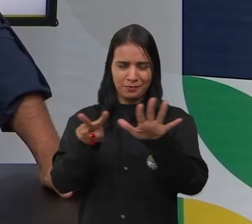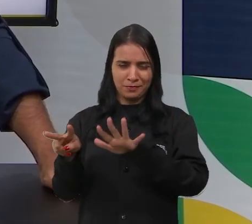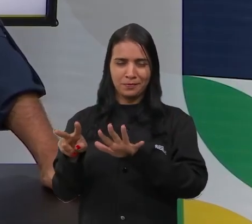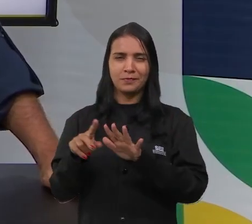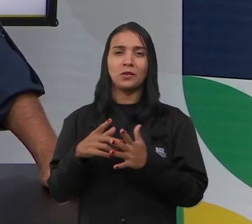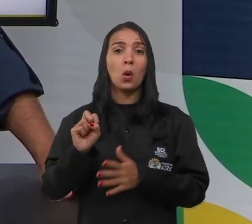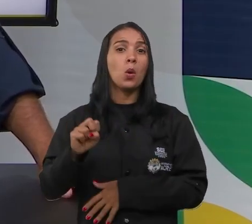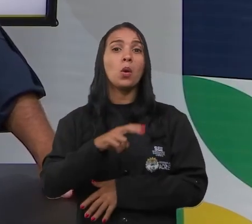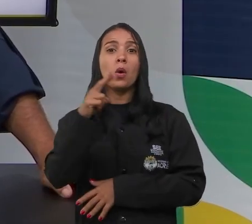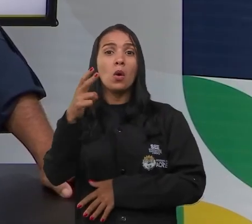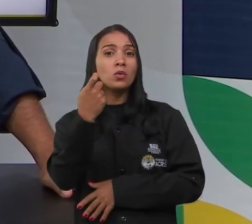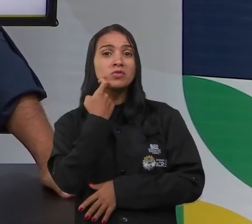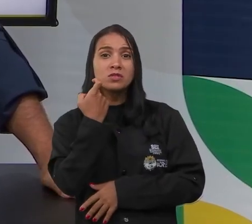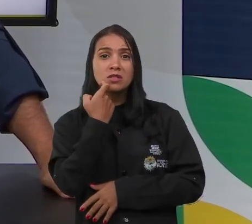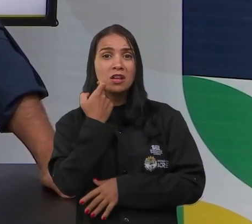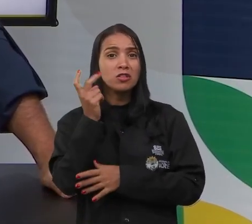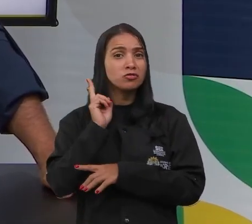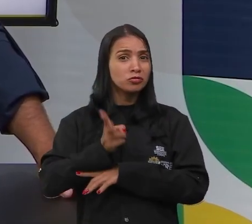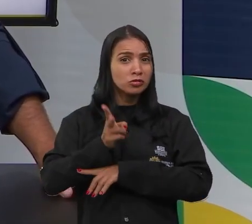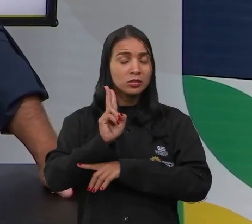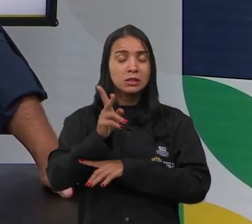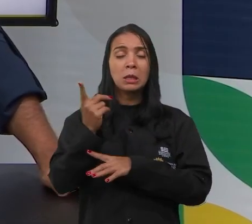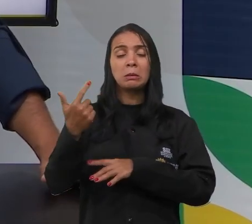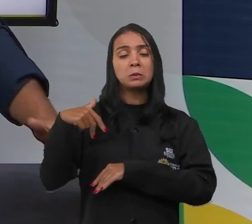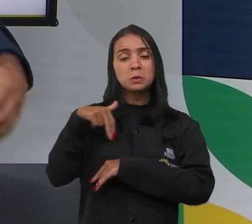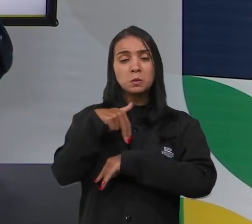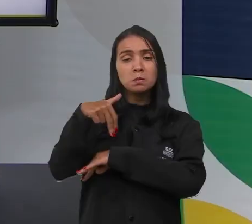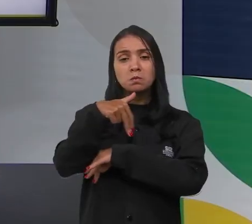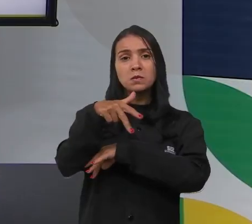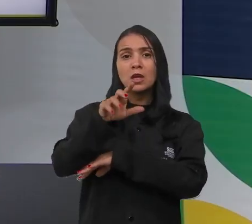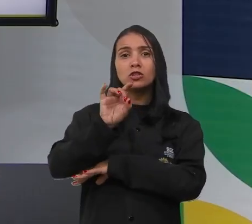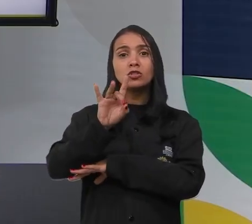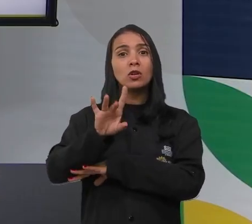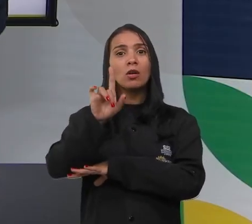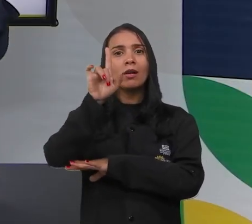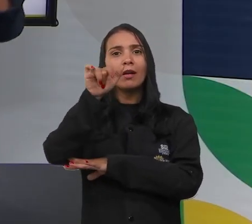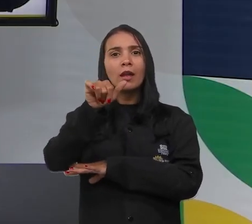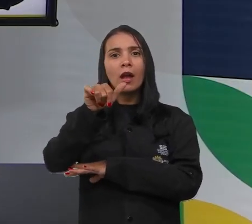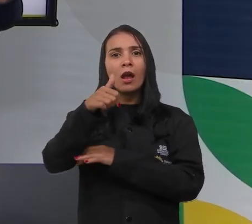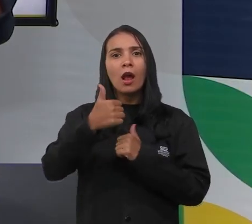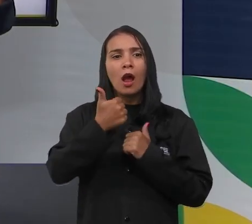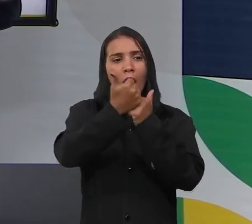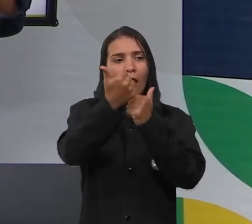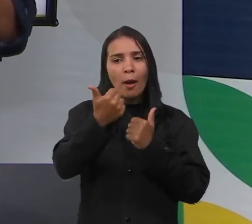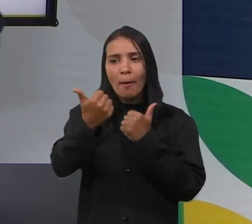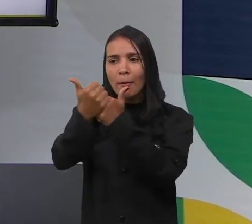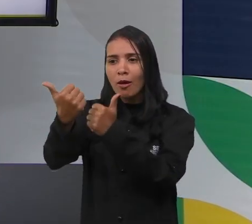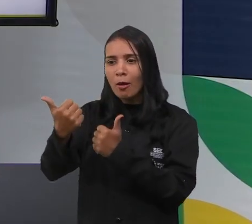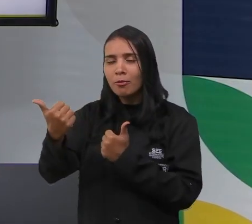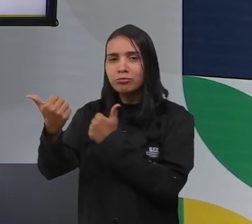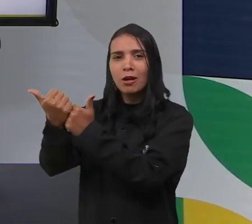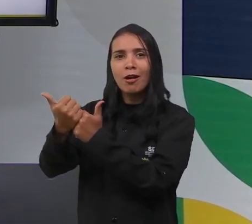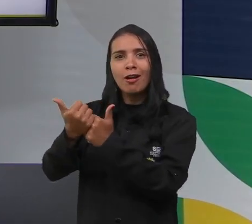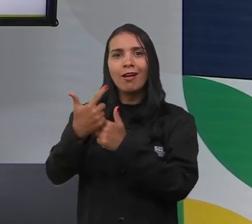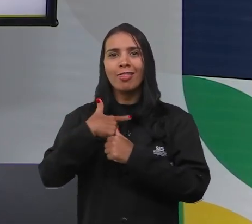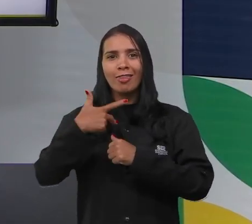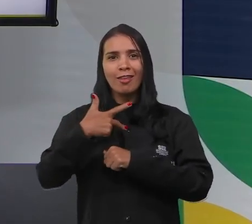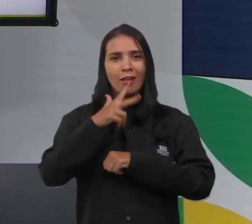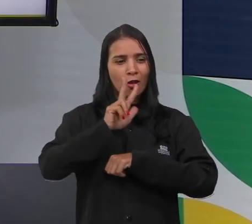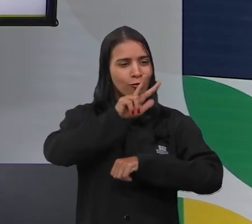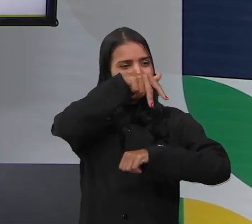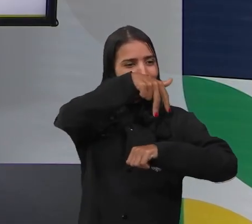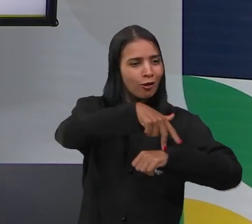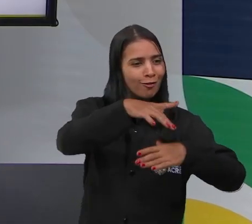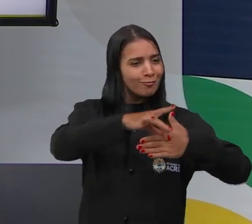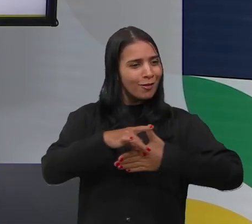as sextas-feiras. A gente vai fazer uma caminhada ali, um percurso. E aí eu vou na frente, organizo, faço um alongamento, porque eu tenho a